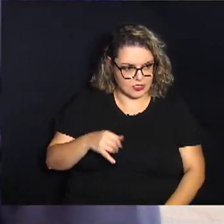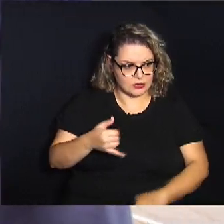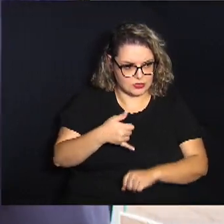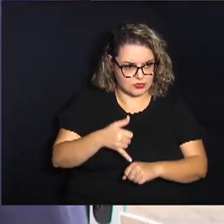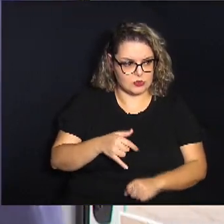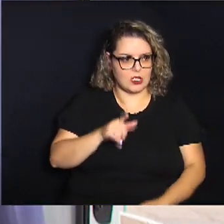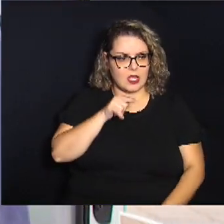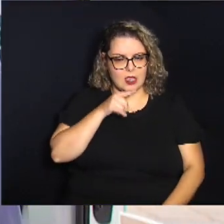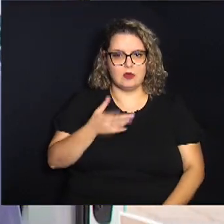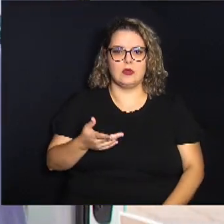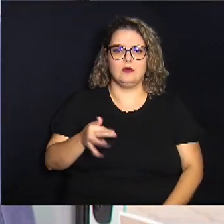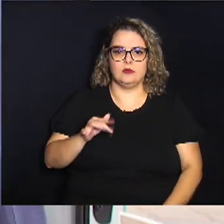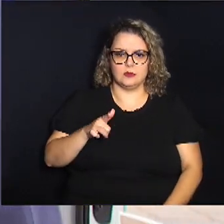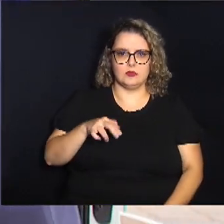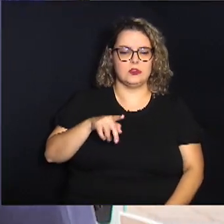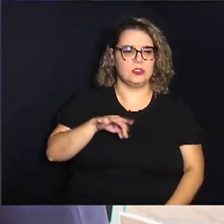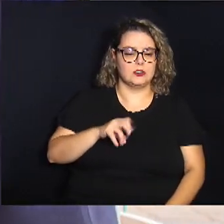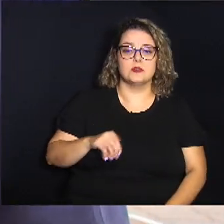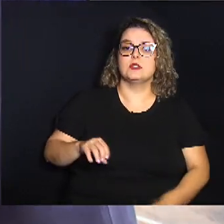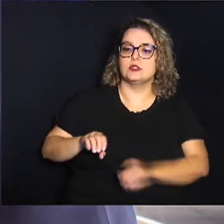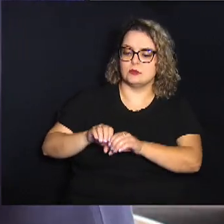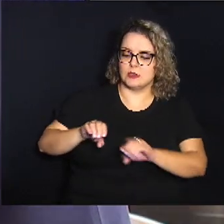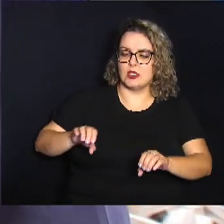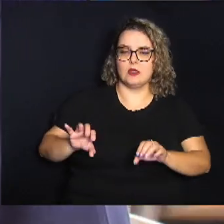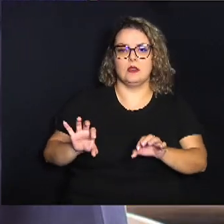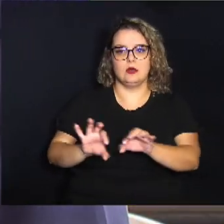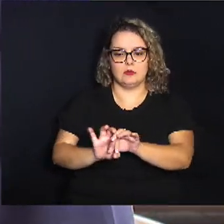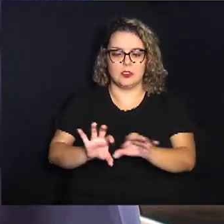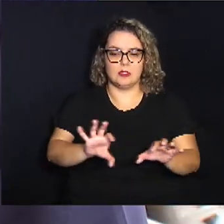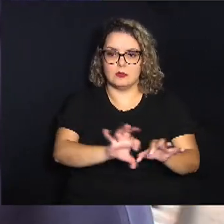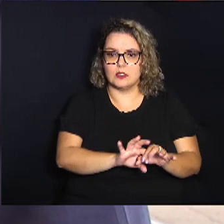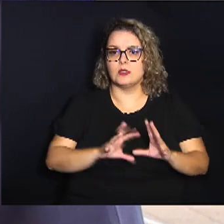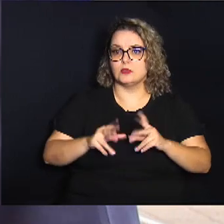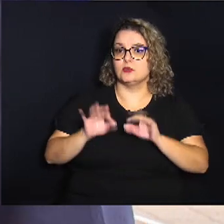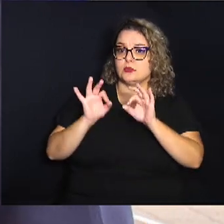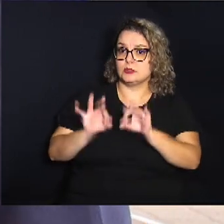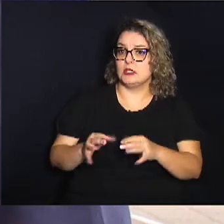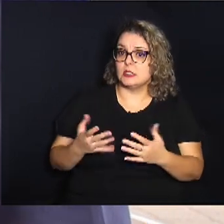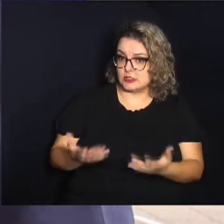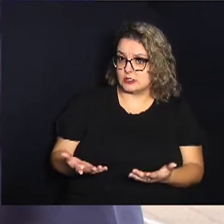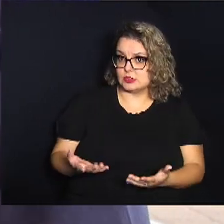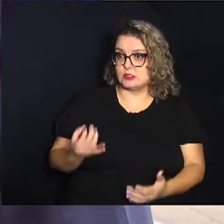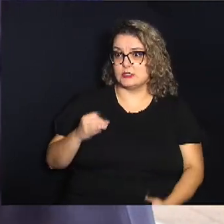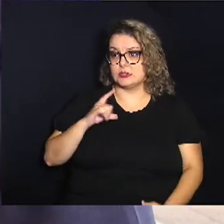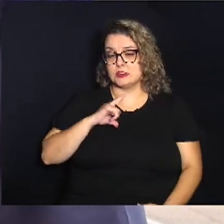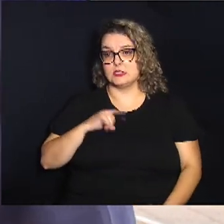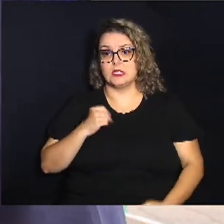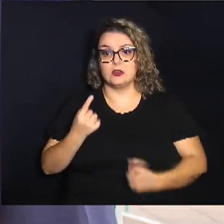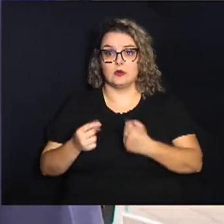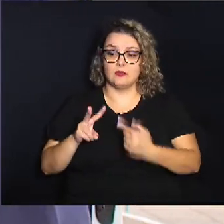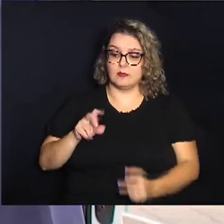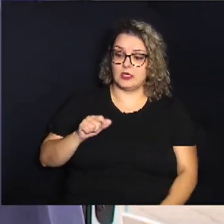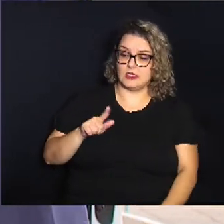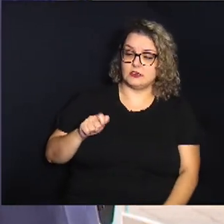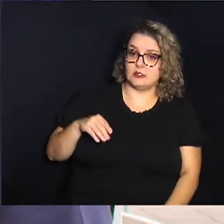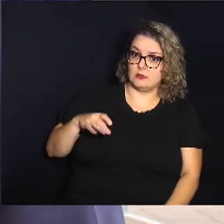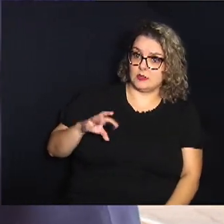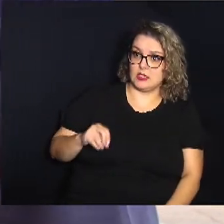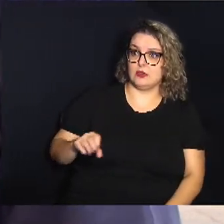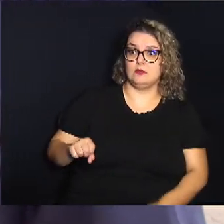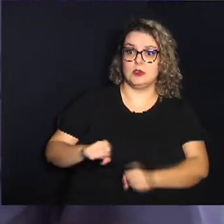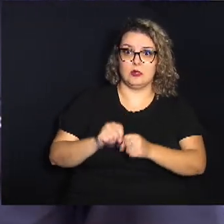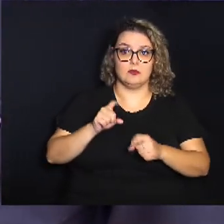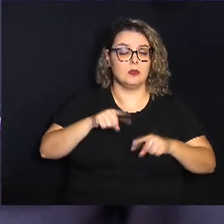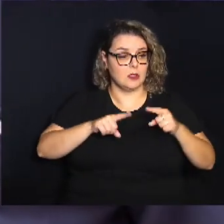vazamento de água as mangueiras conexões de mangueira se está tudo em ordem né se tem algum vazamento algum rompimento escapamento com